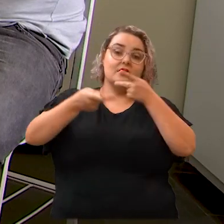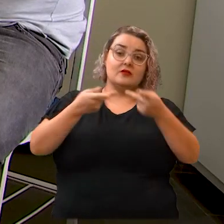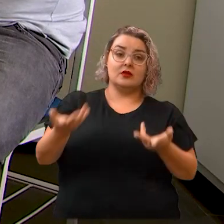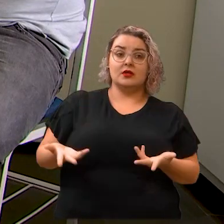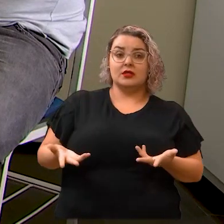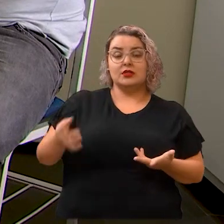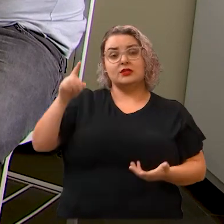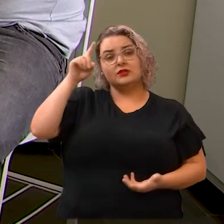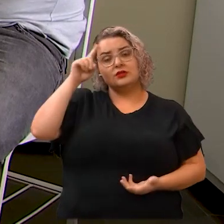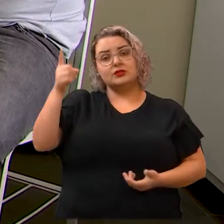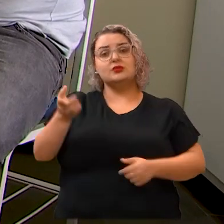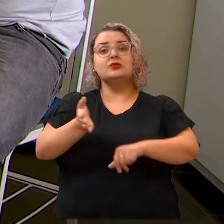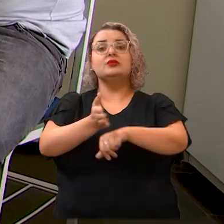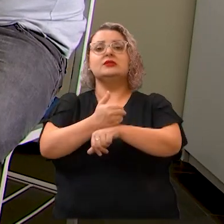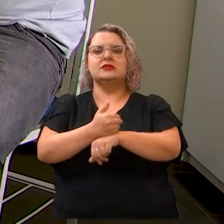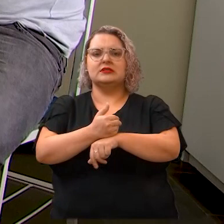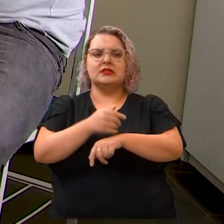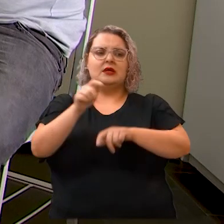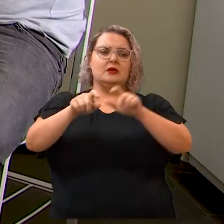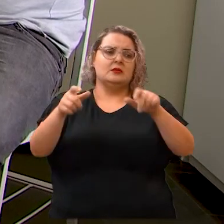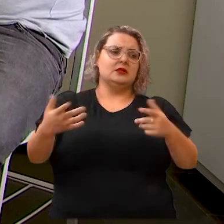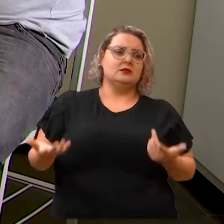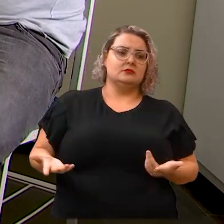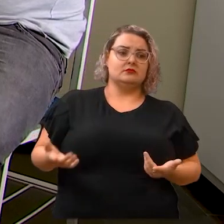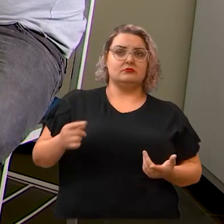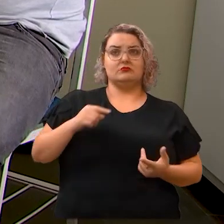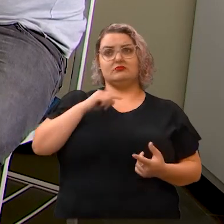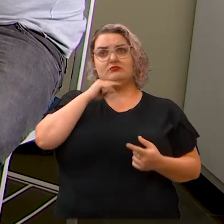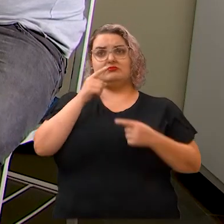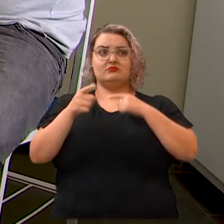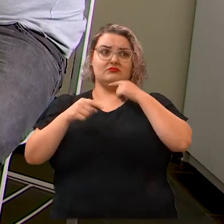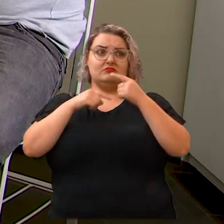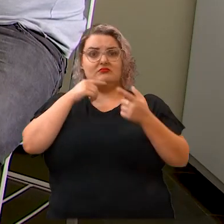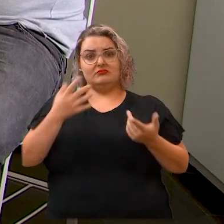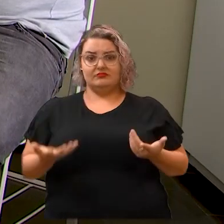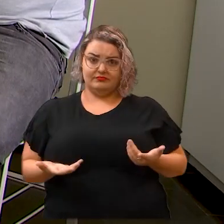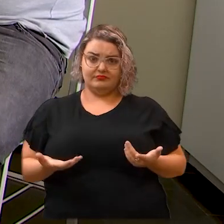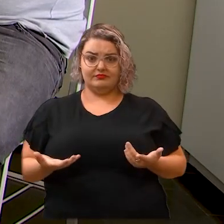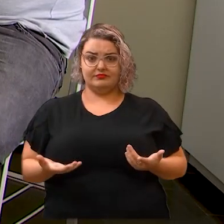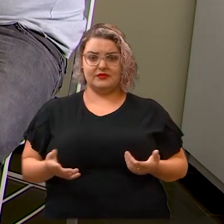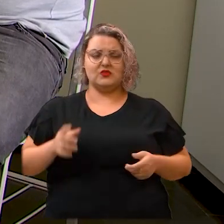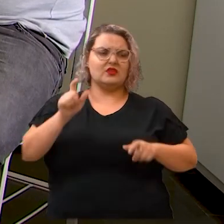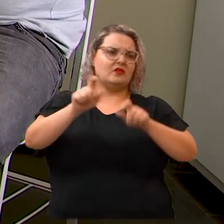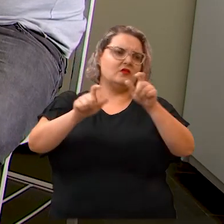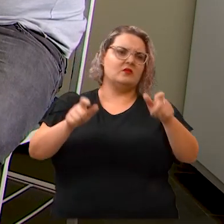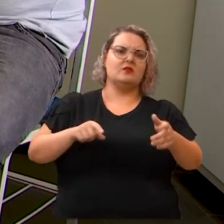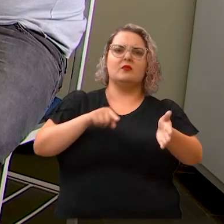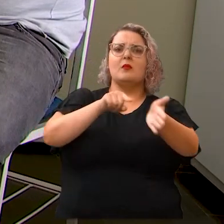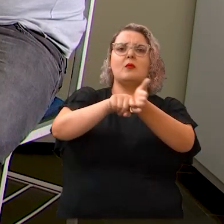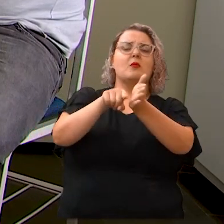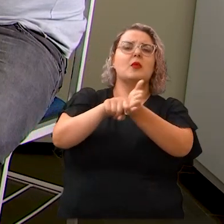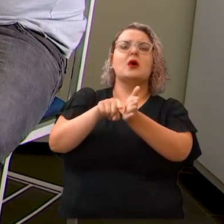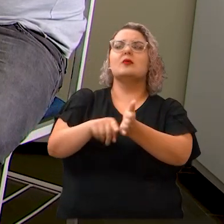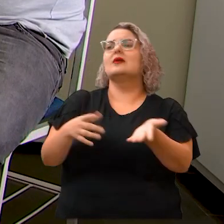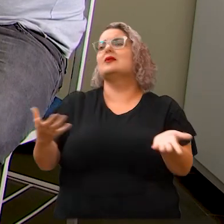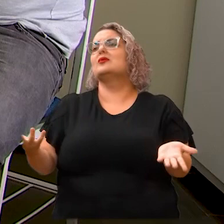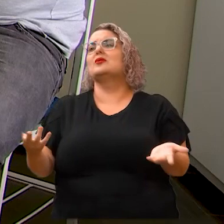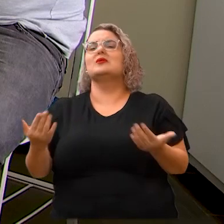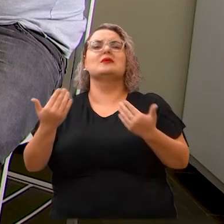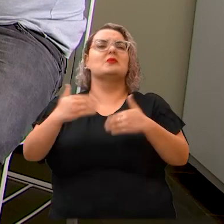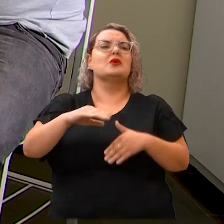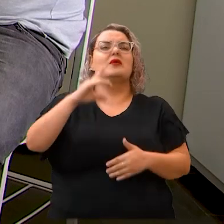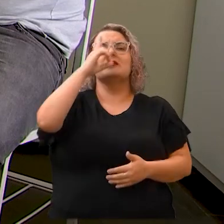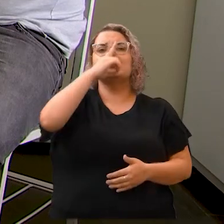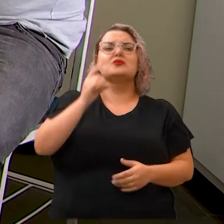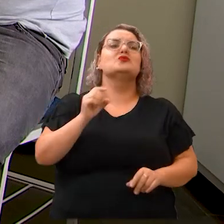isso que você falou e no dia que antecede muita gente tem né essa dúvida já vi muita gente perguntando Puxa vida